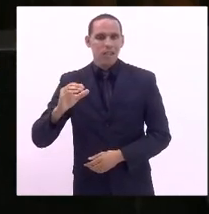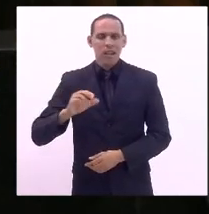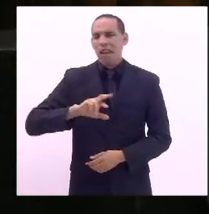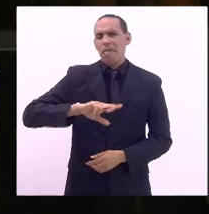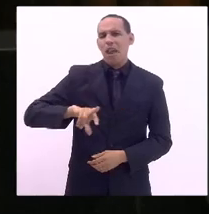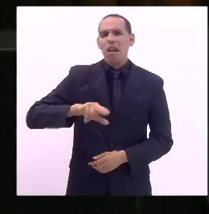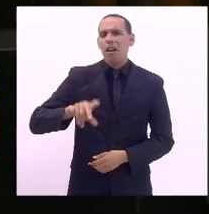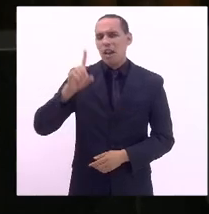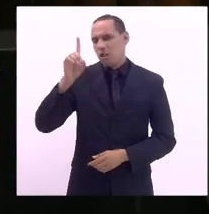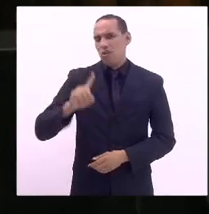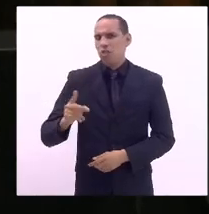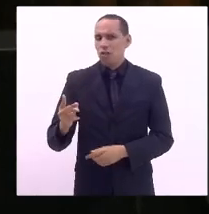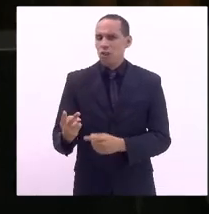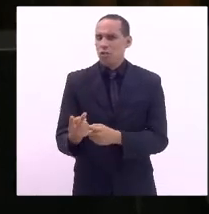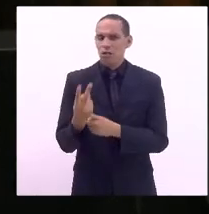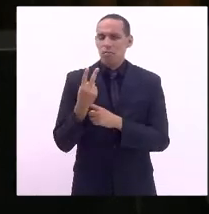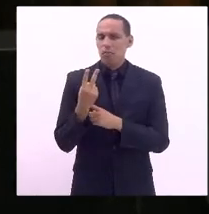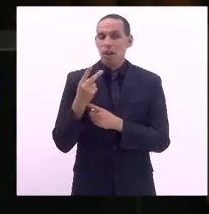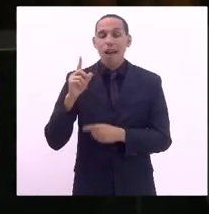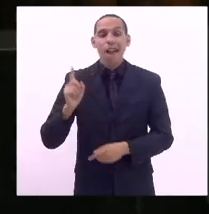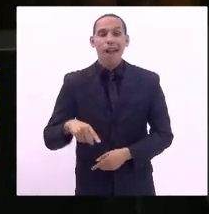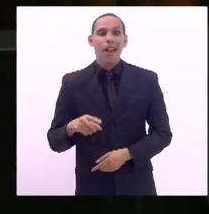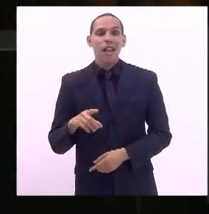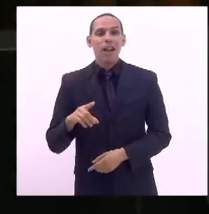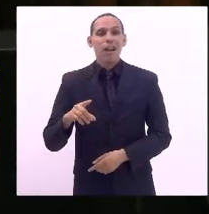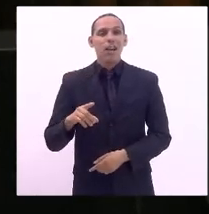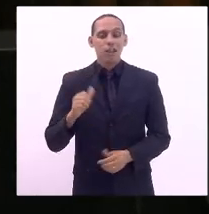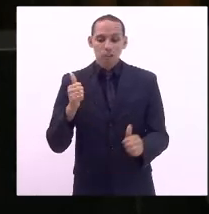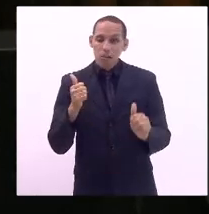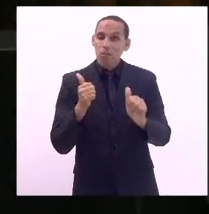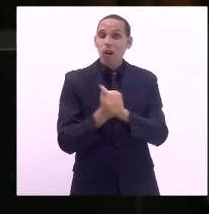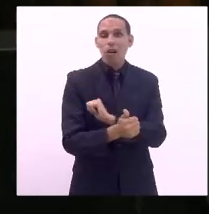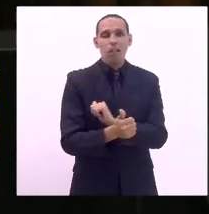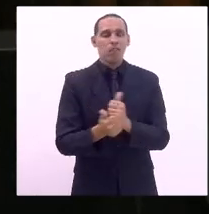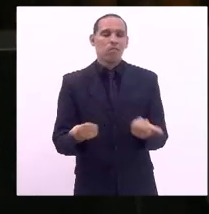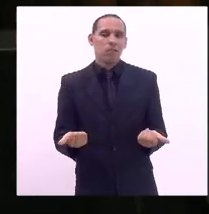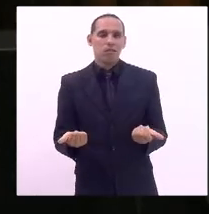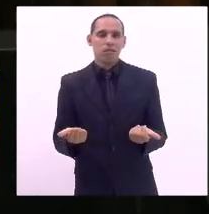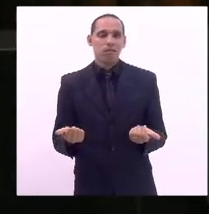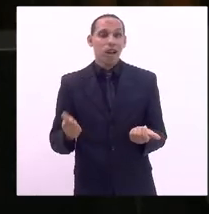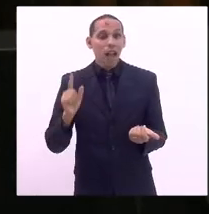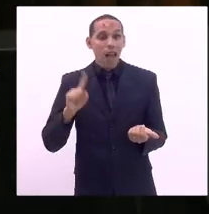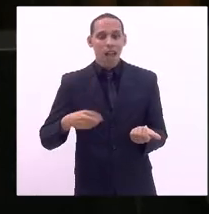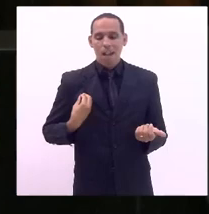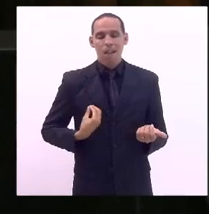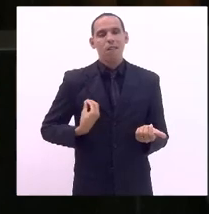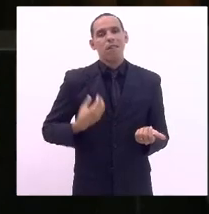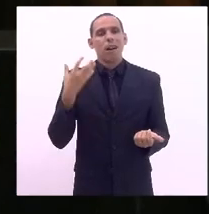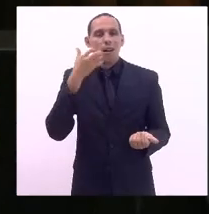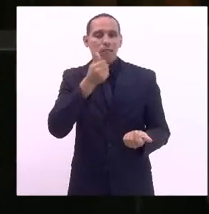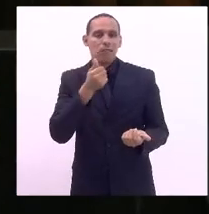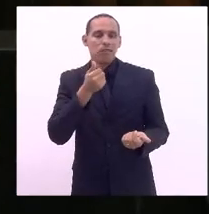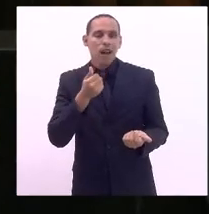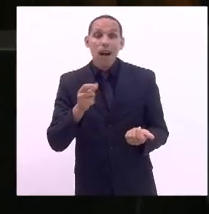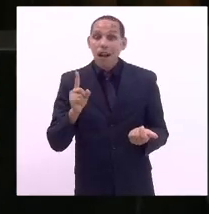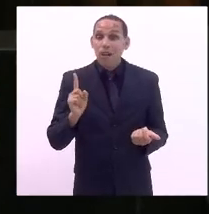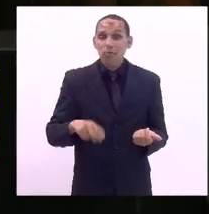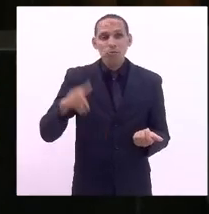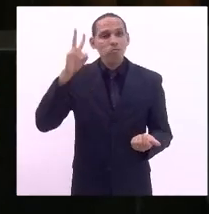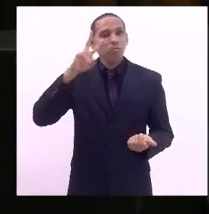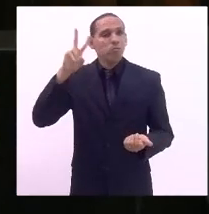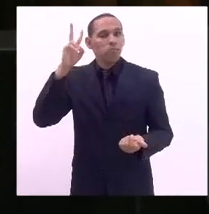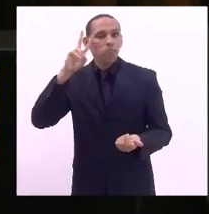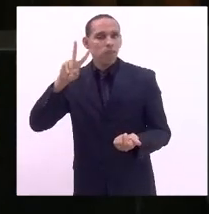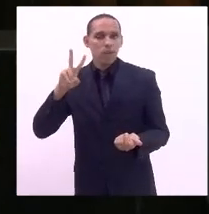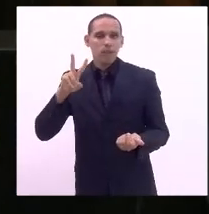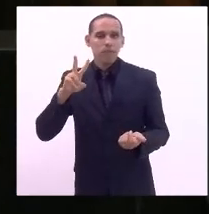direito de defesa. Ele trata do esporte, ele trata da subsistência, ele trata da memória